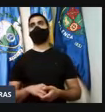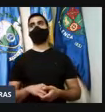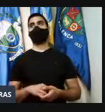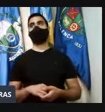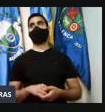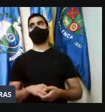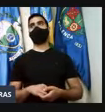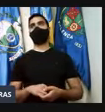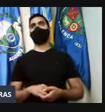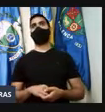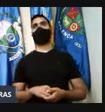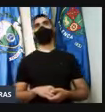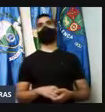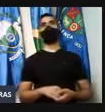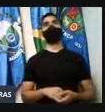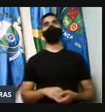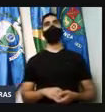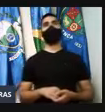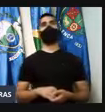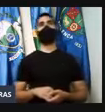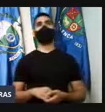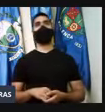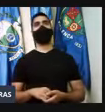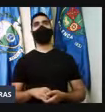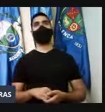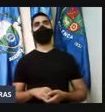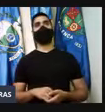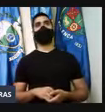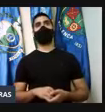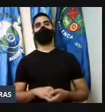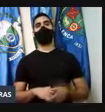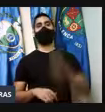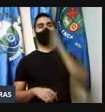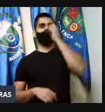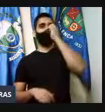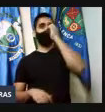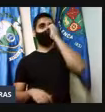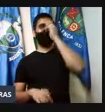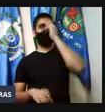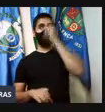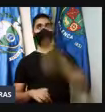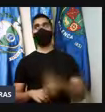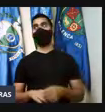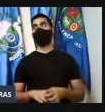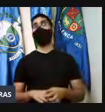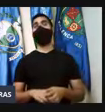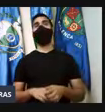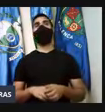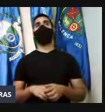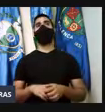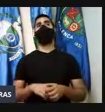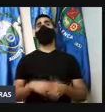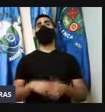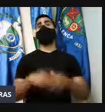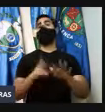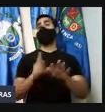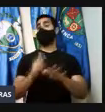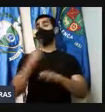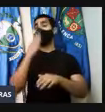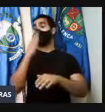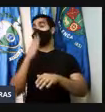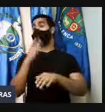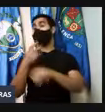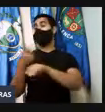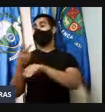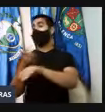preciso. Vou seguir o pedido da nossa. Vou seguir o pedido da nossa